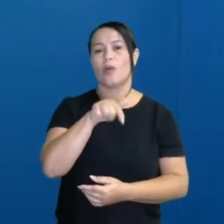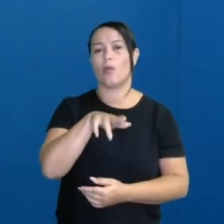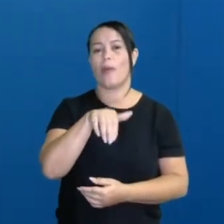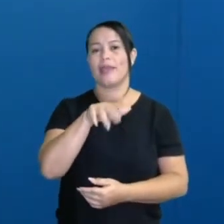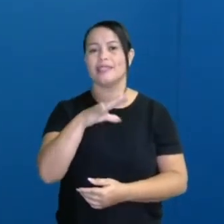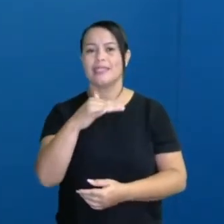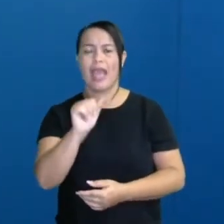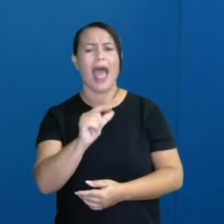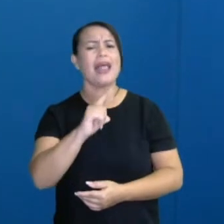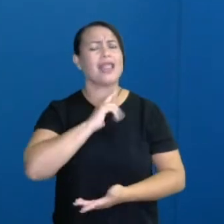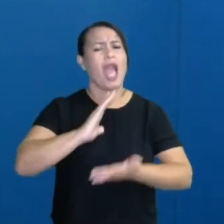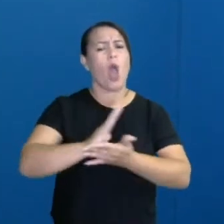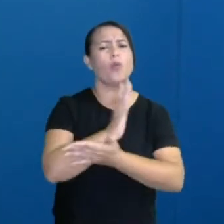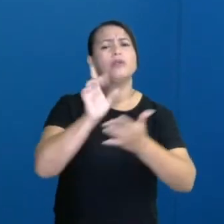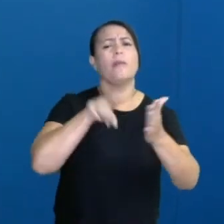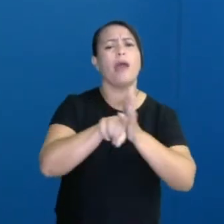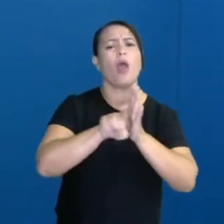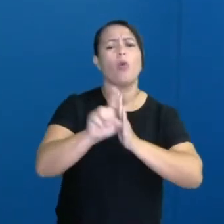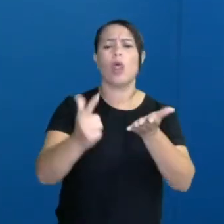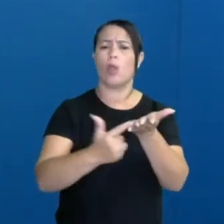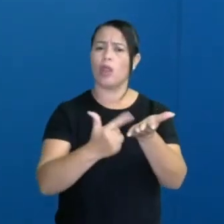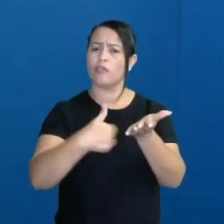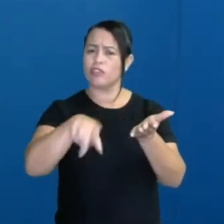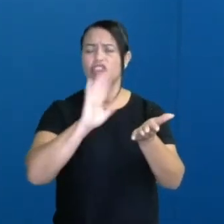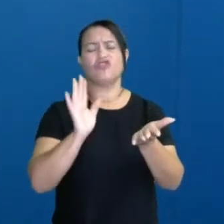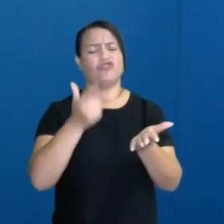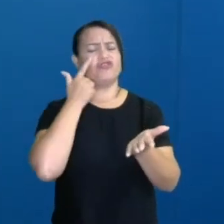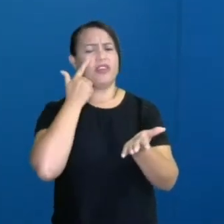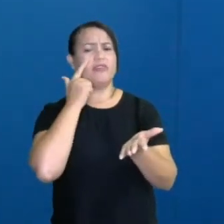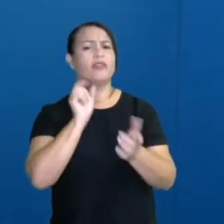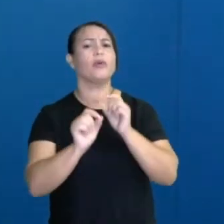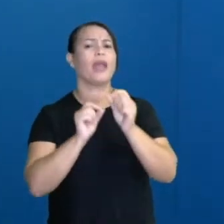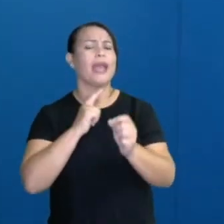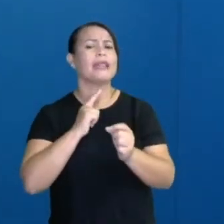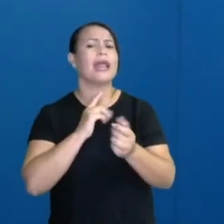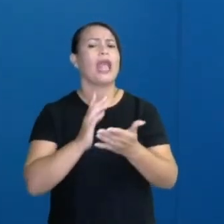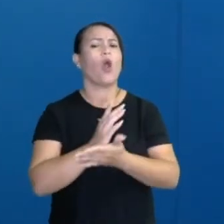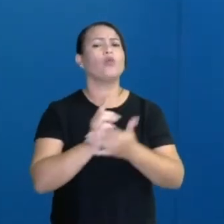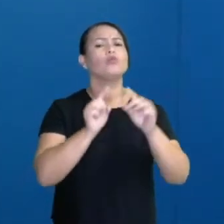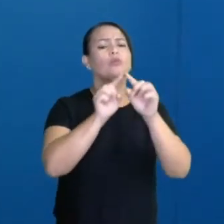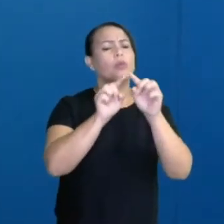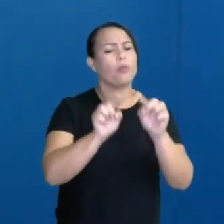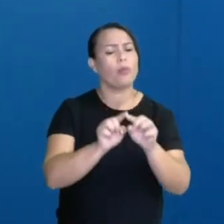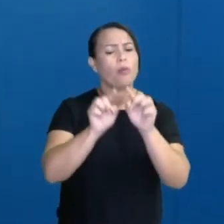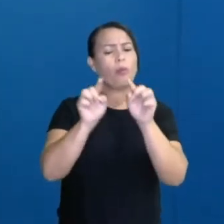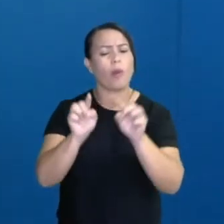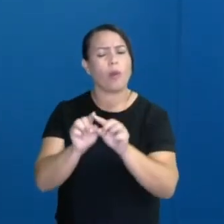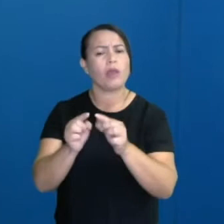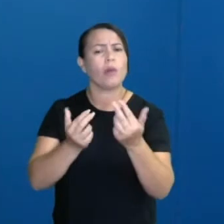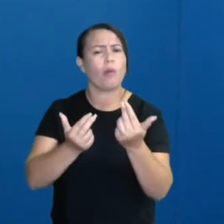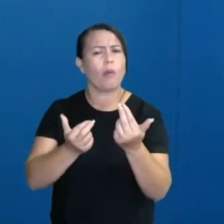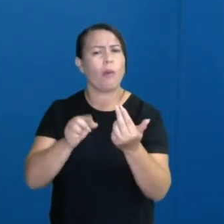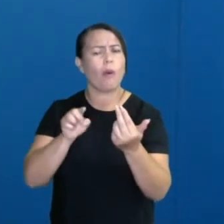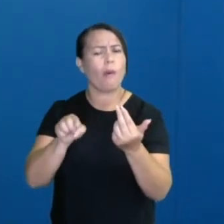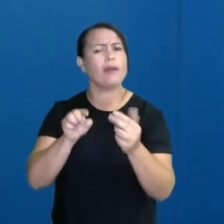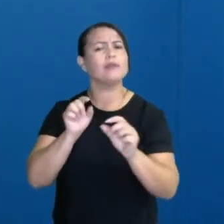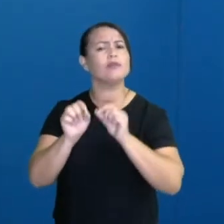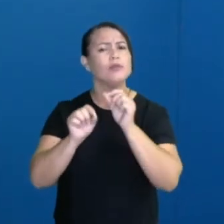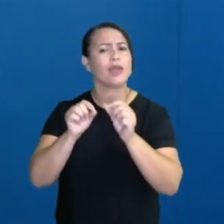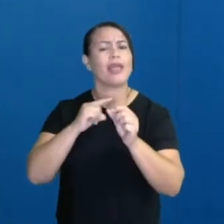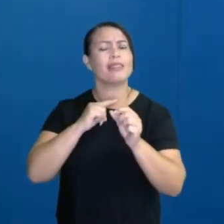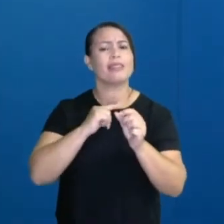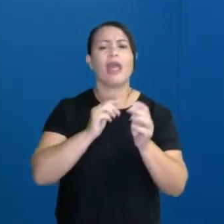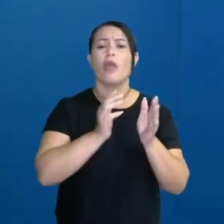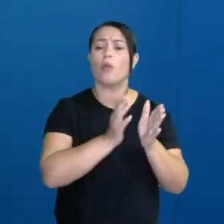algumas questões também no livro de vocês, que eu já dei uma olhadinha, eu vi o seguinte, que tem os bloquinhos, igual a esses aqui, aí tem